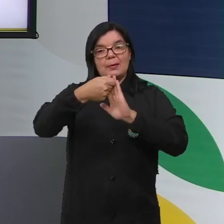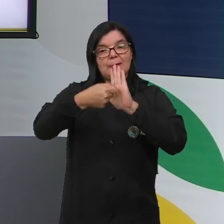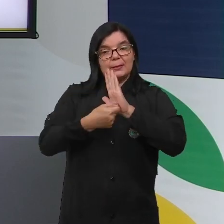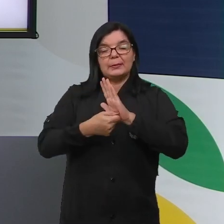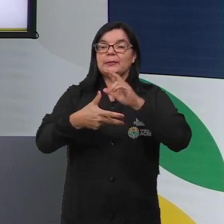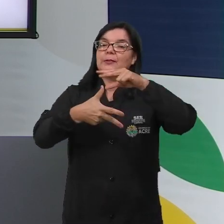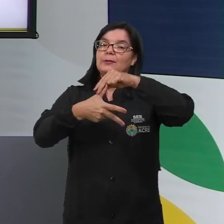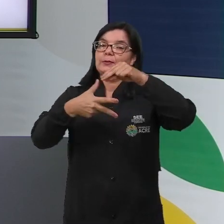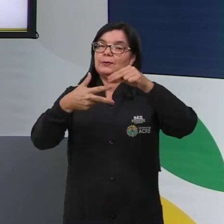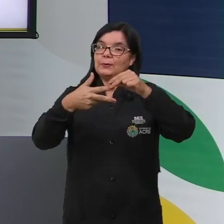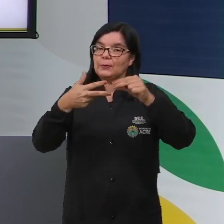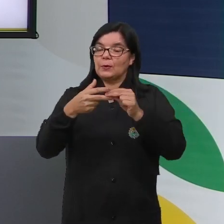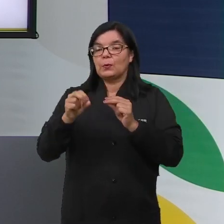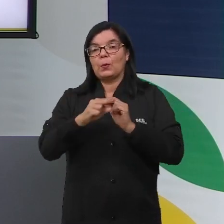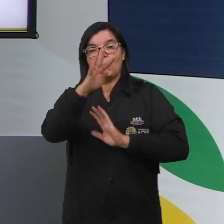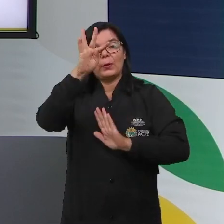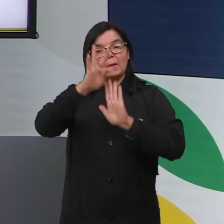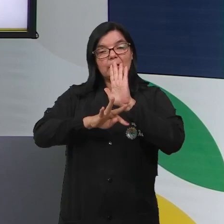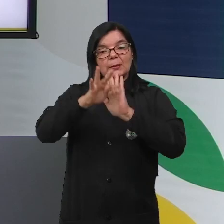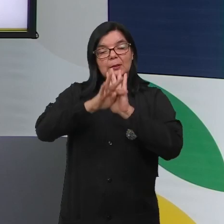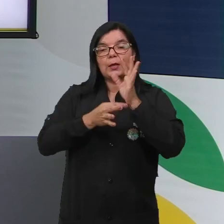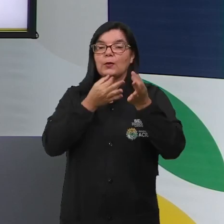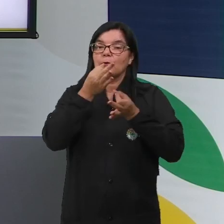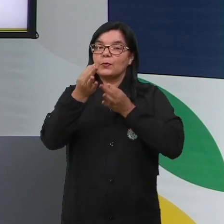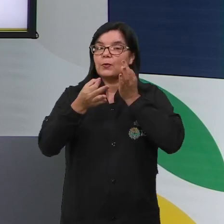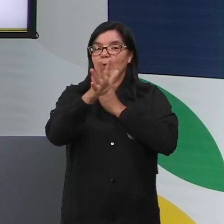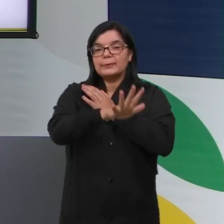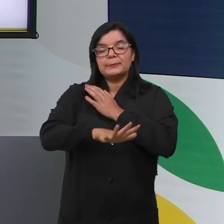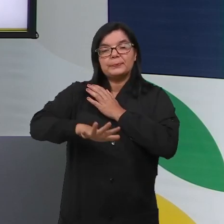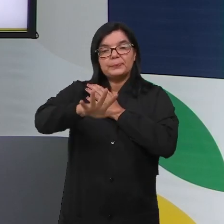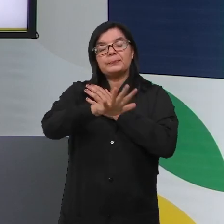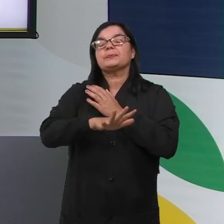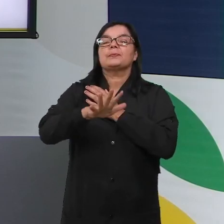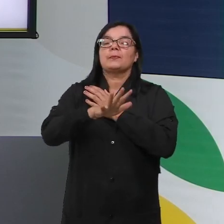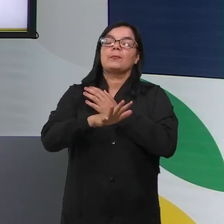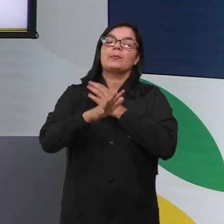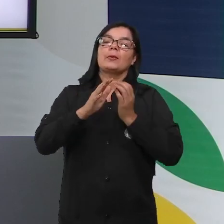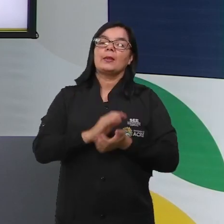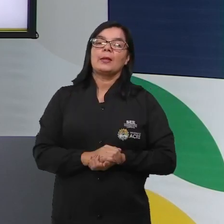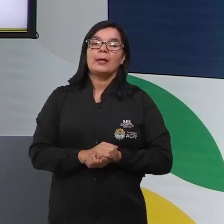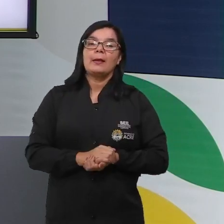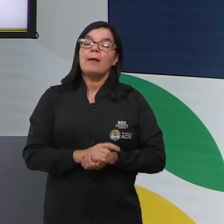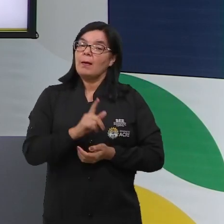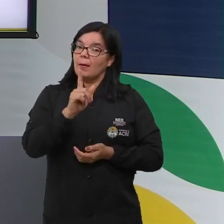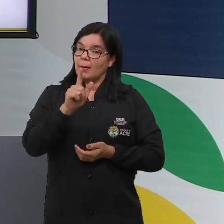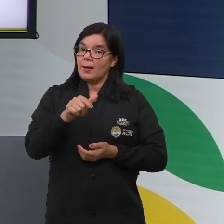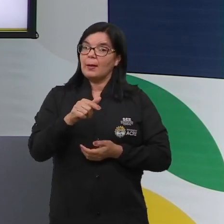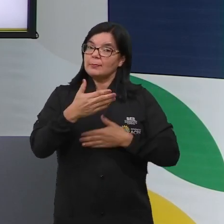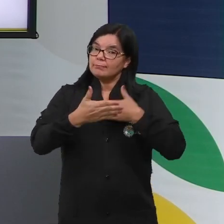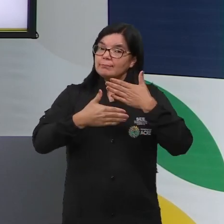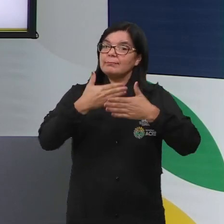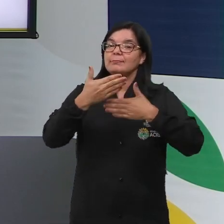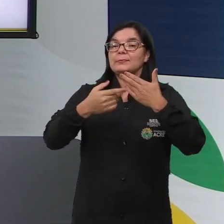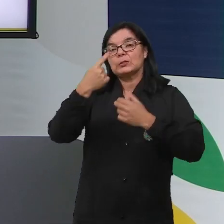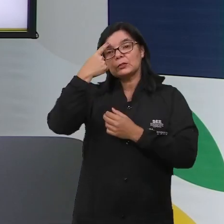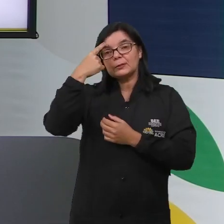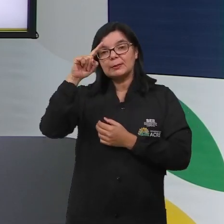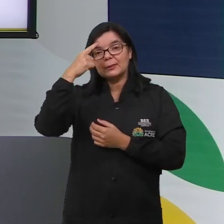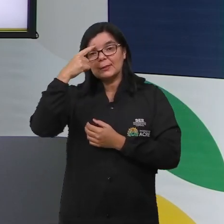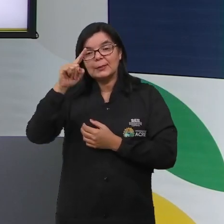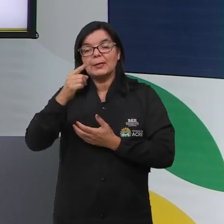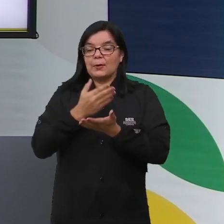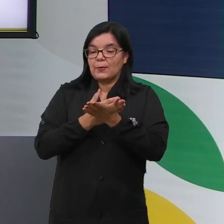do Enem ou em textos dissertativos aí, no geral, textos argumentativos, é uma progressão de ideias